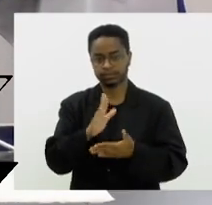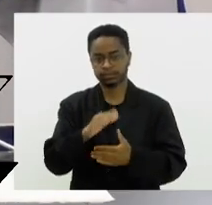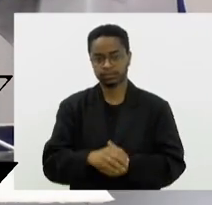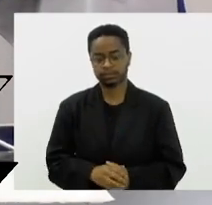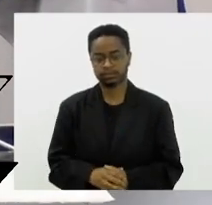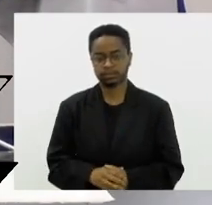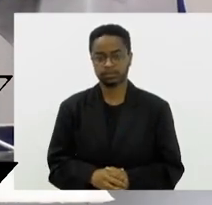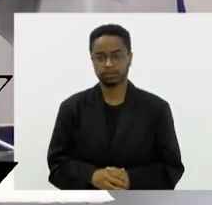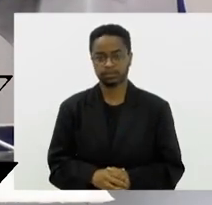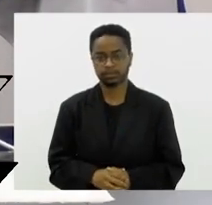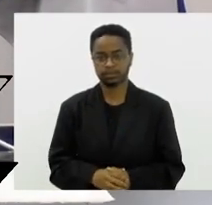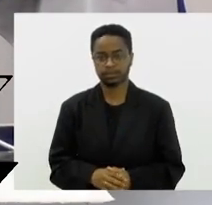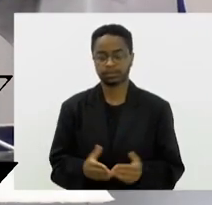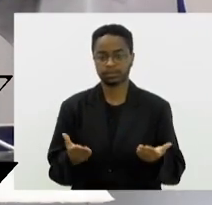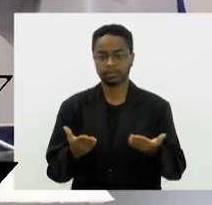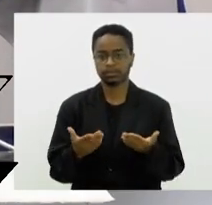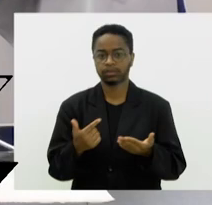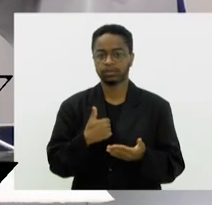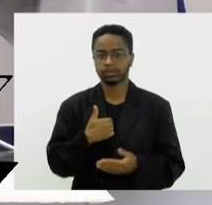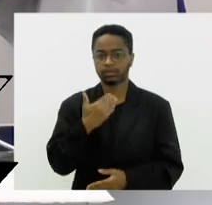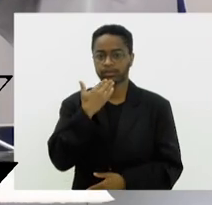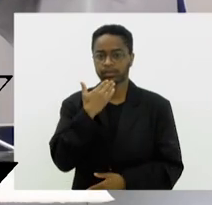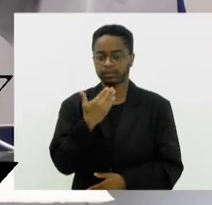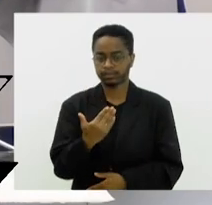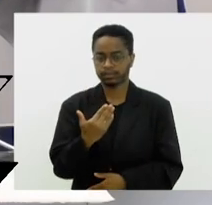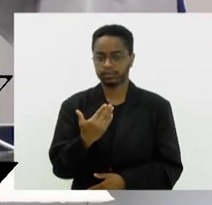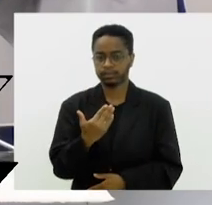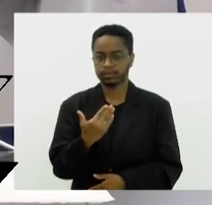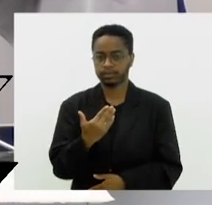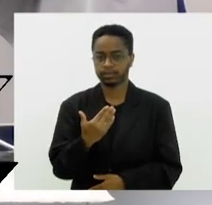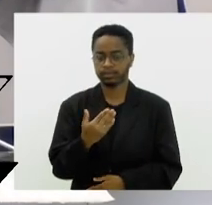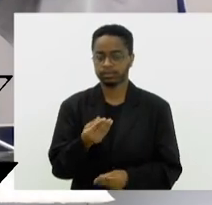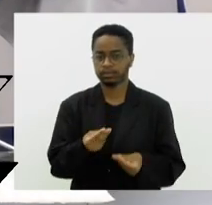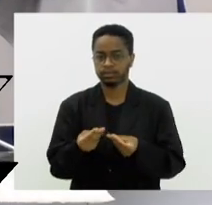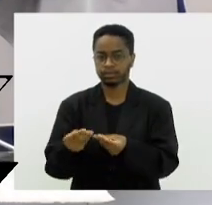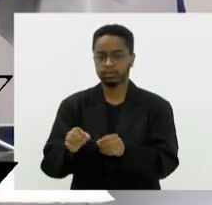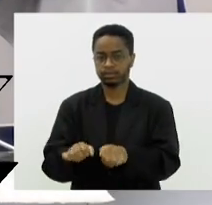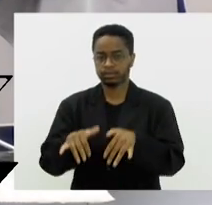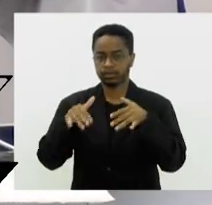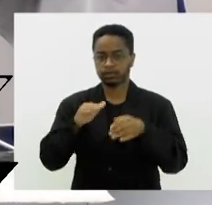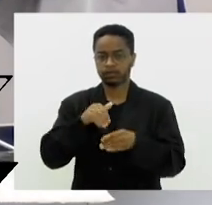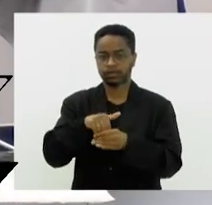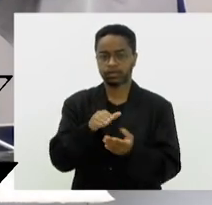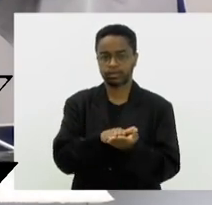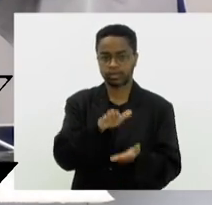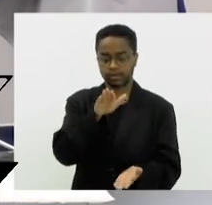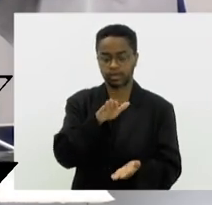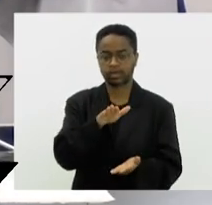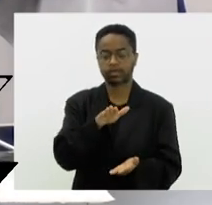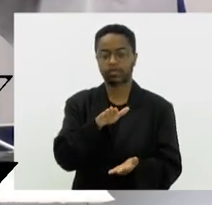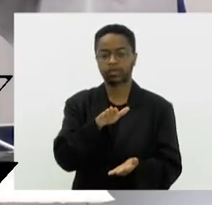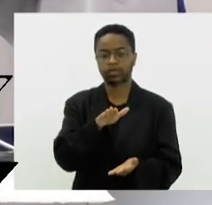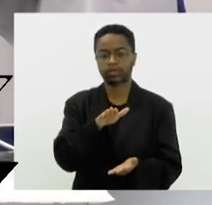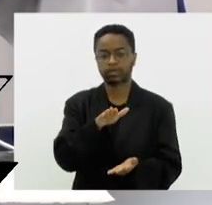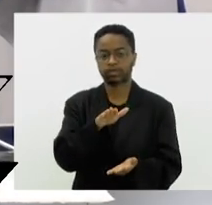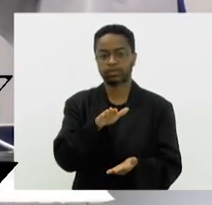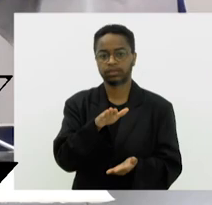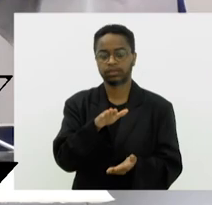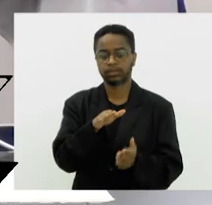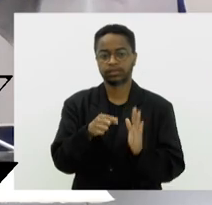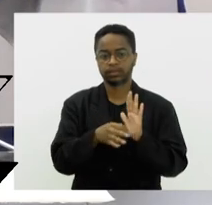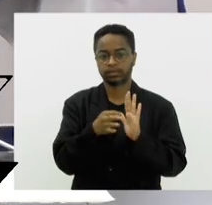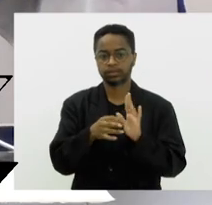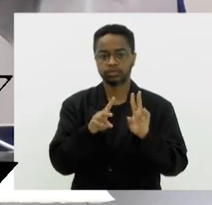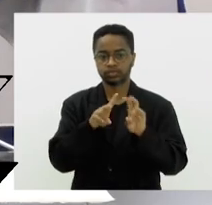aprovado. Pedi agora submeter ao plenário a possibilidade de votação em blocos dos projetos cujos pareceres versam